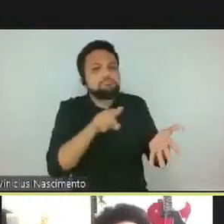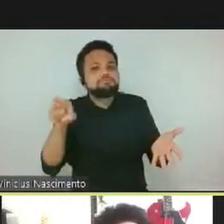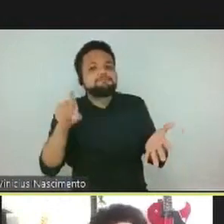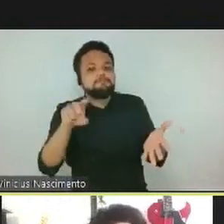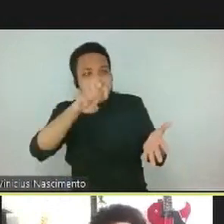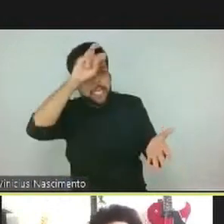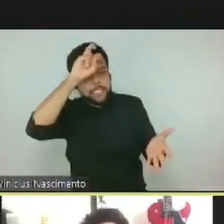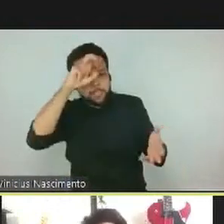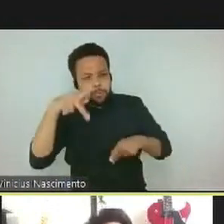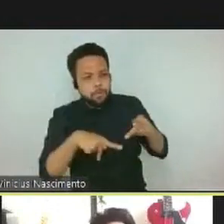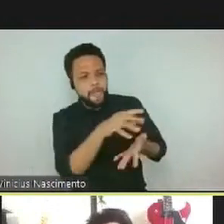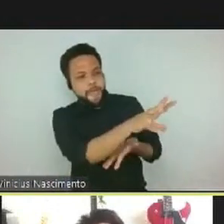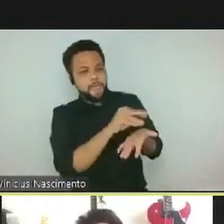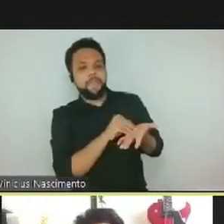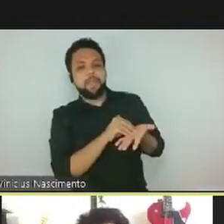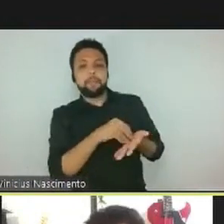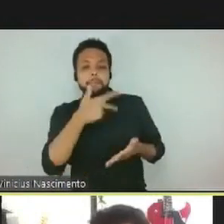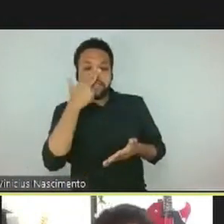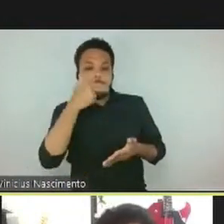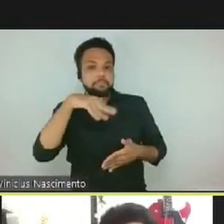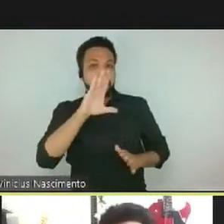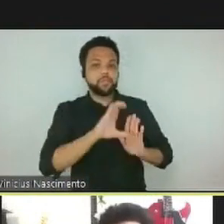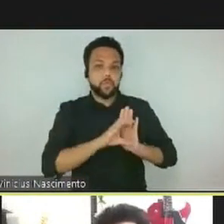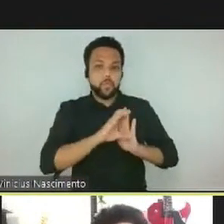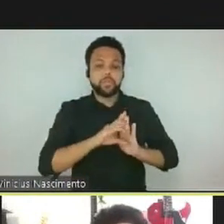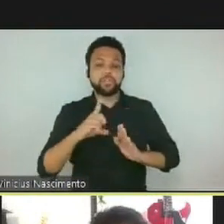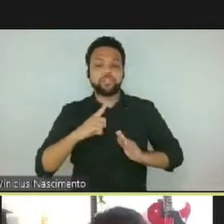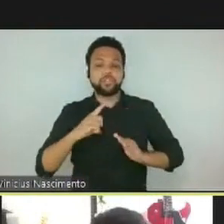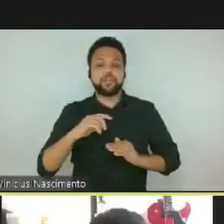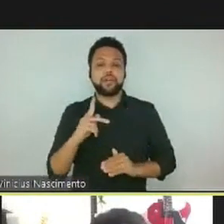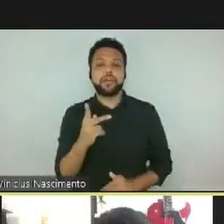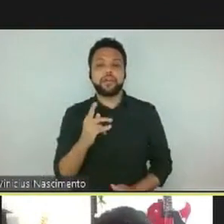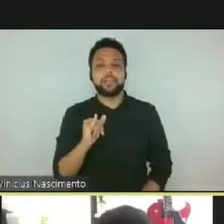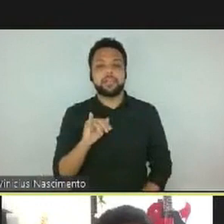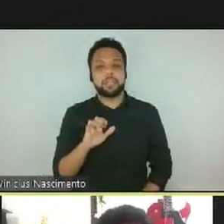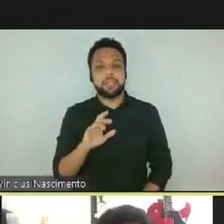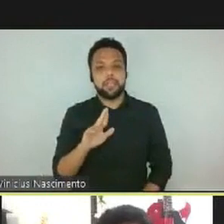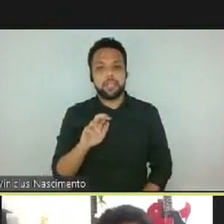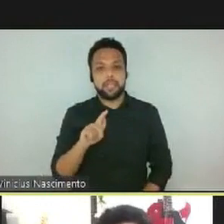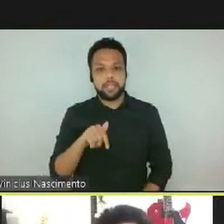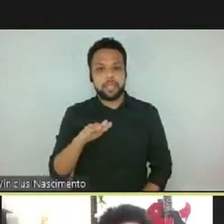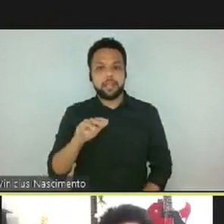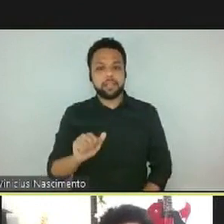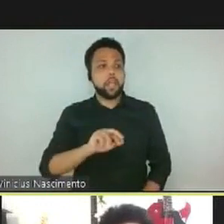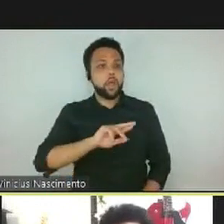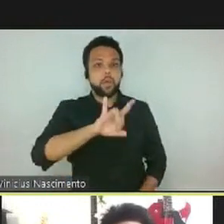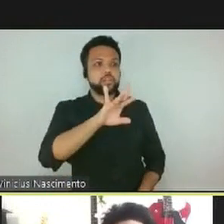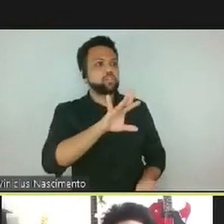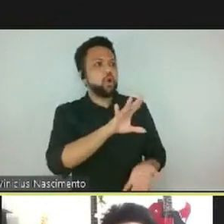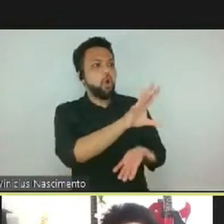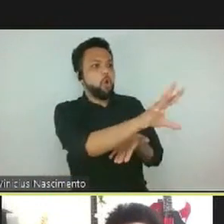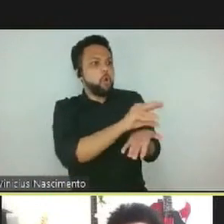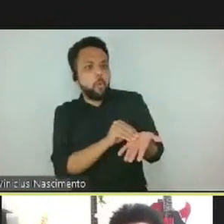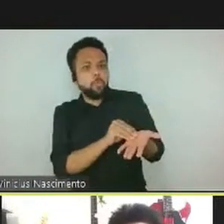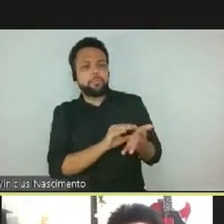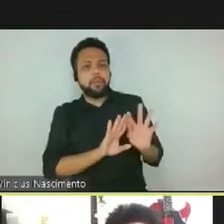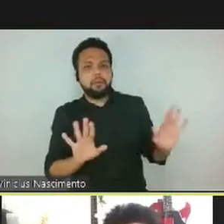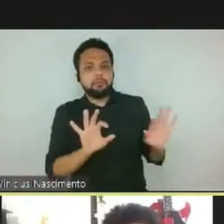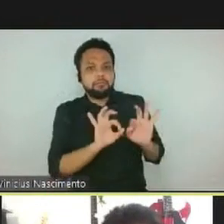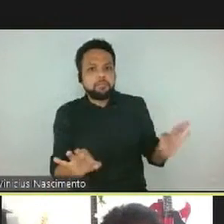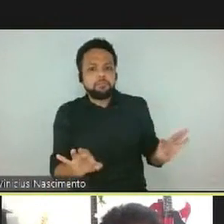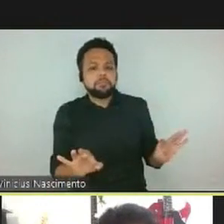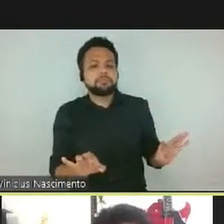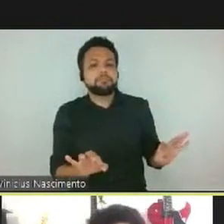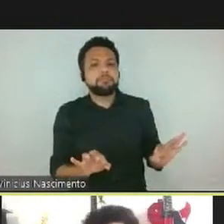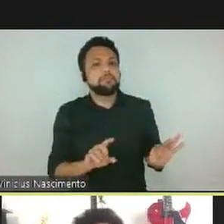realismo mais conceitual, né, que tinha aquela hierarquia. Não havia simplesmente uma cópia do que se olha, da maneira como se olha, e nem se conseguiria fazer